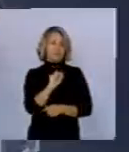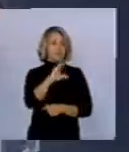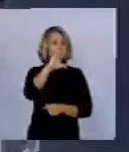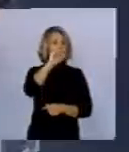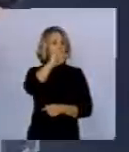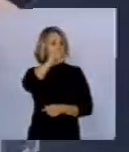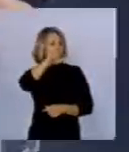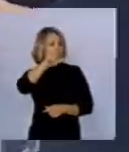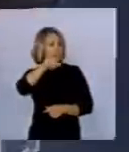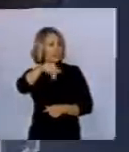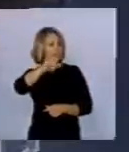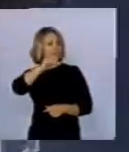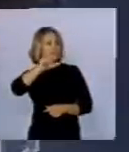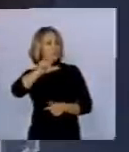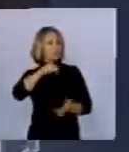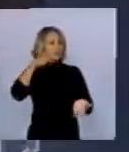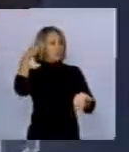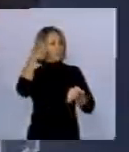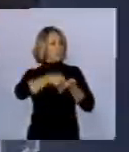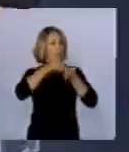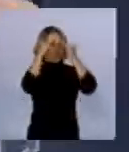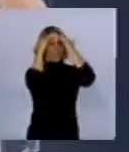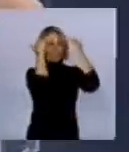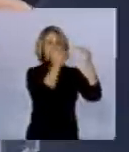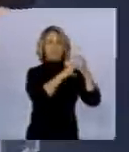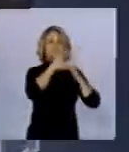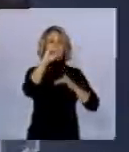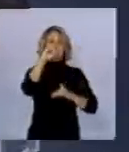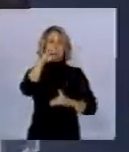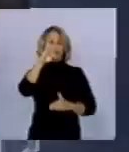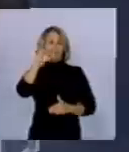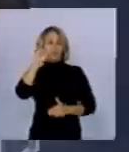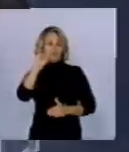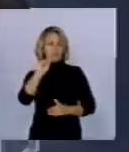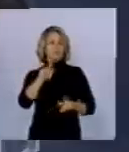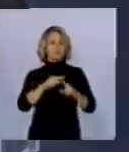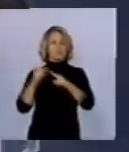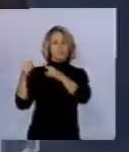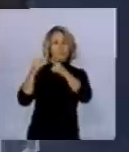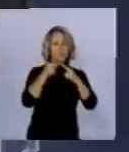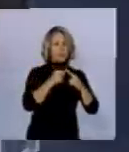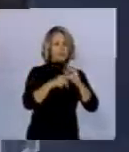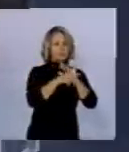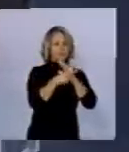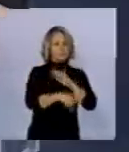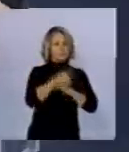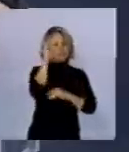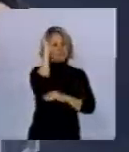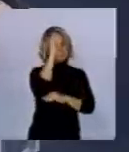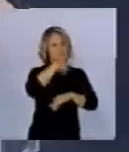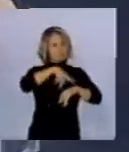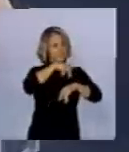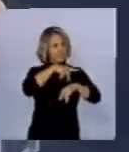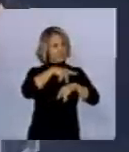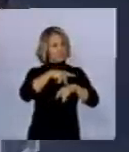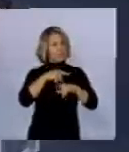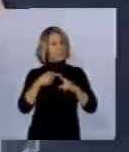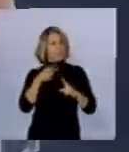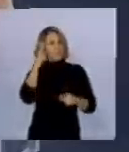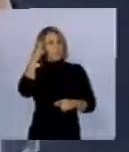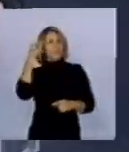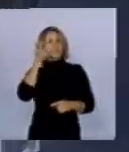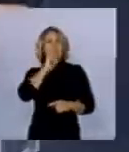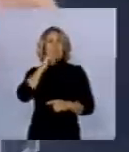que cumprem cotas são aqueles que adaptam os seus conteúdos ao país porque tem assim aquela impressão de que os canais